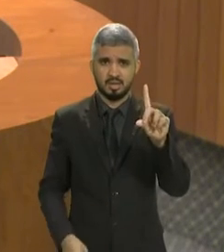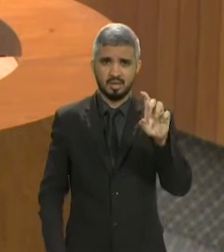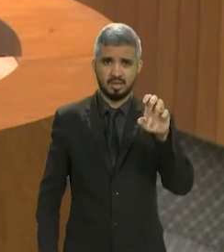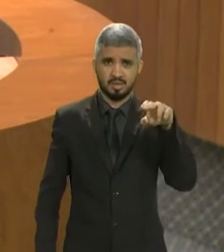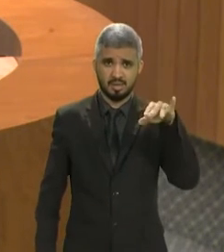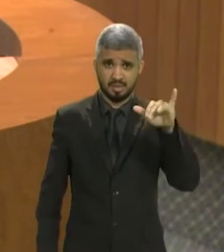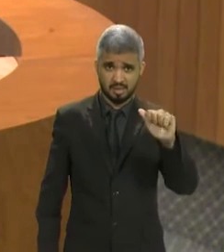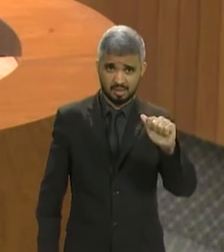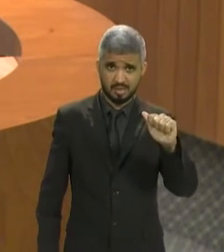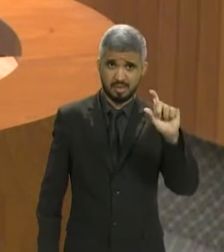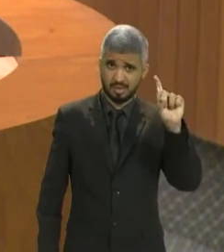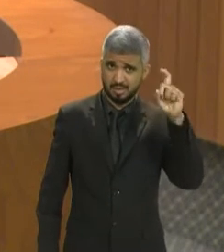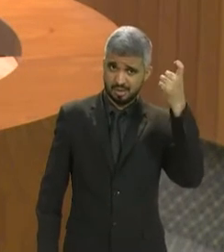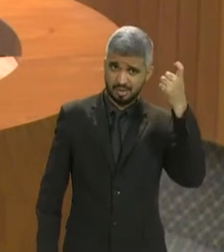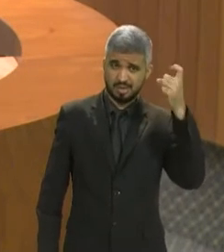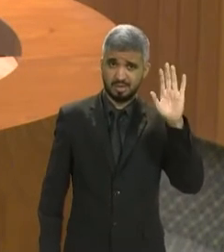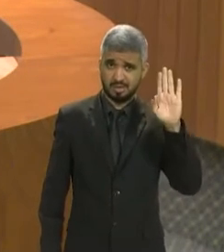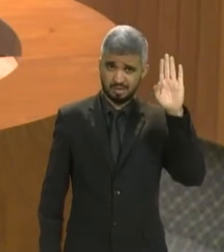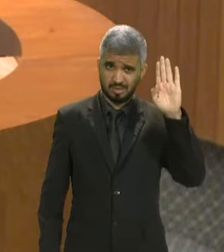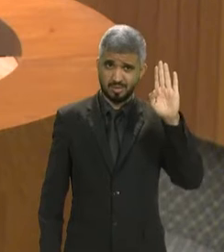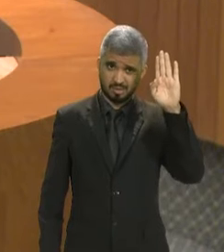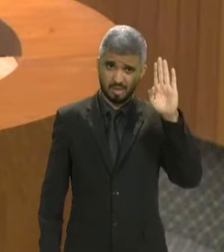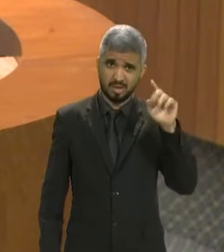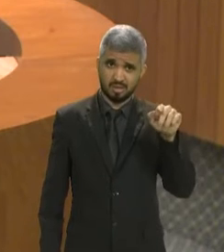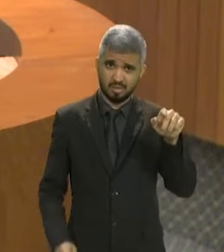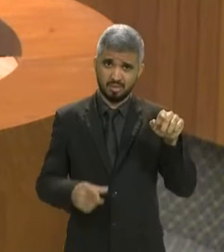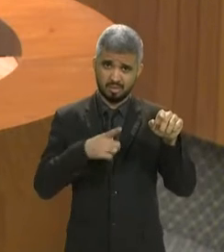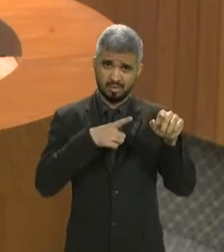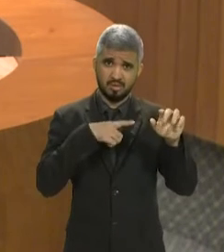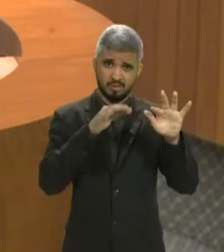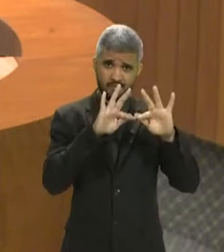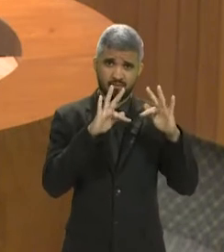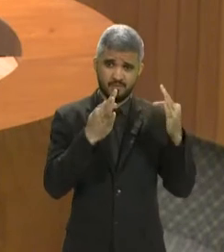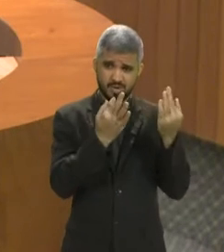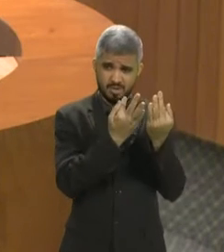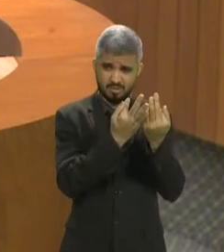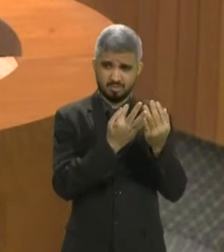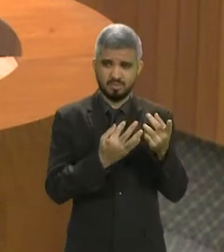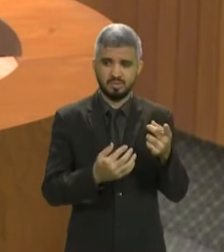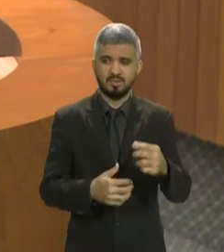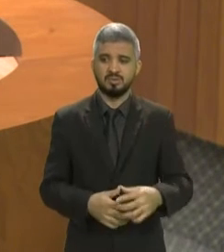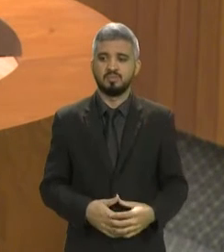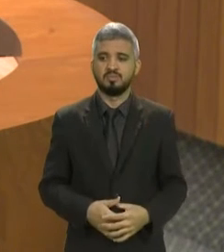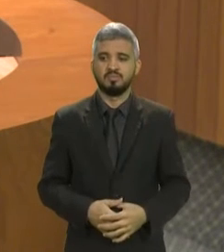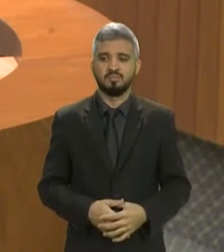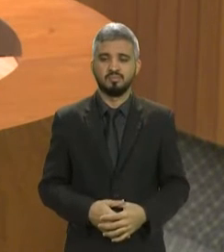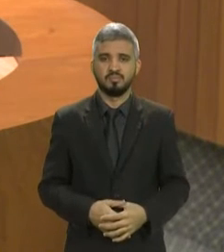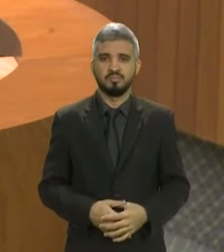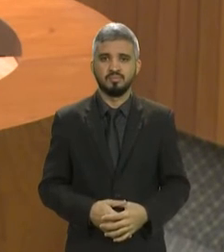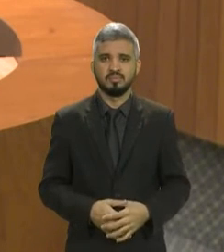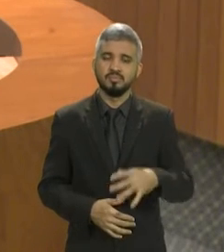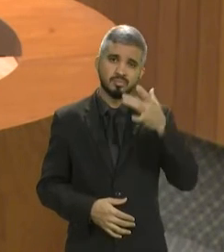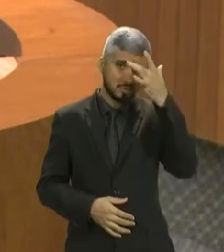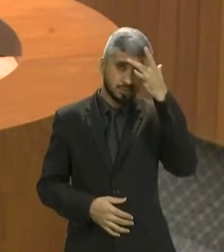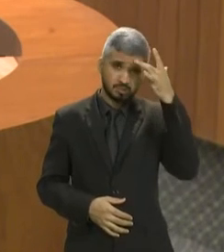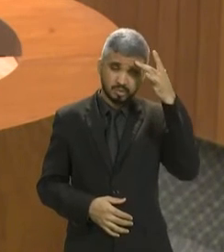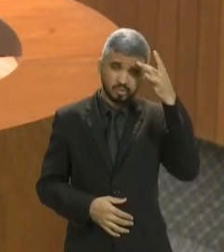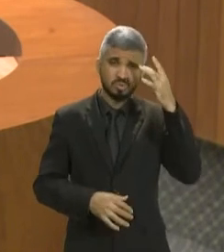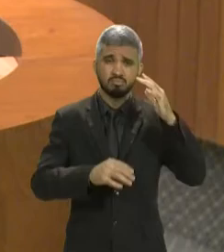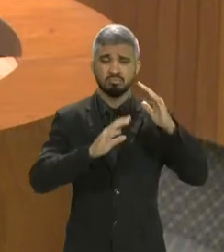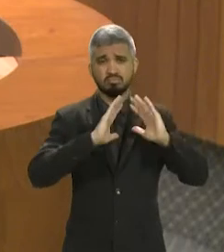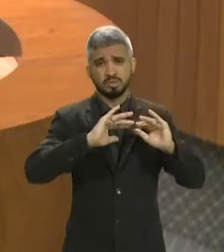Campos, que tem raízes familiares lá, e outras lideranças, para que eu